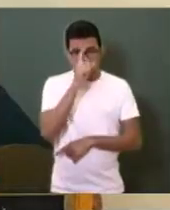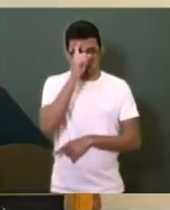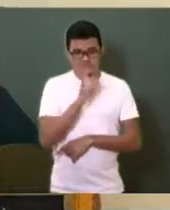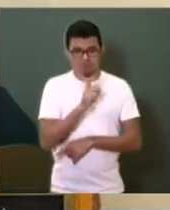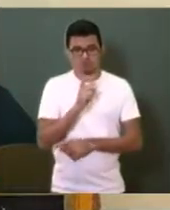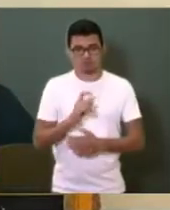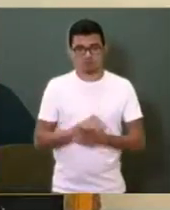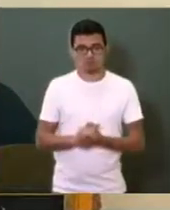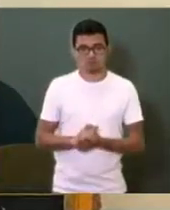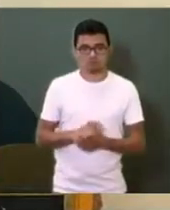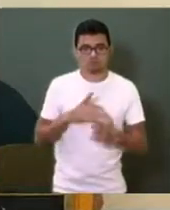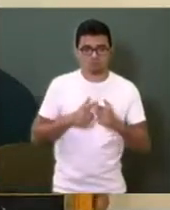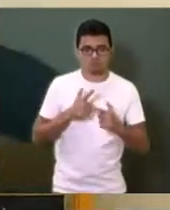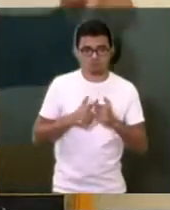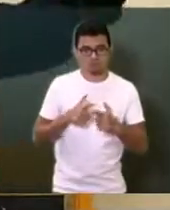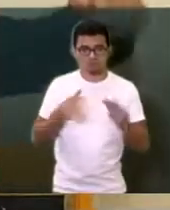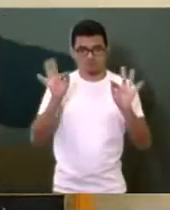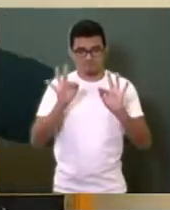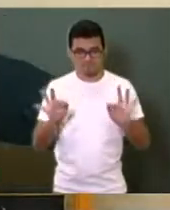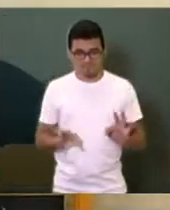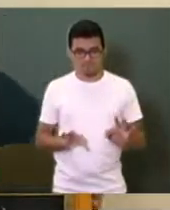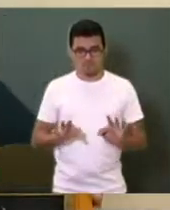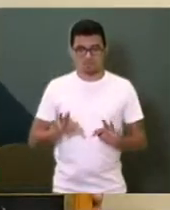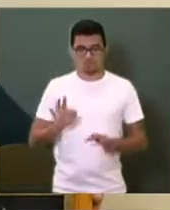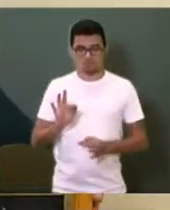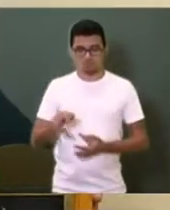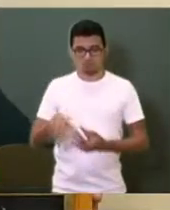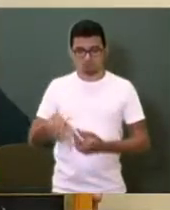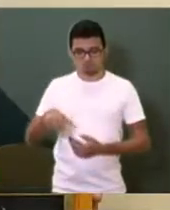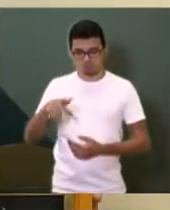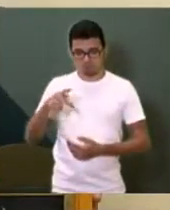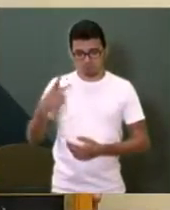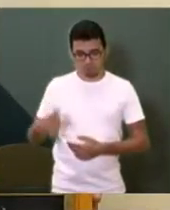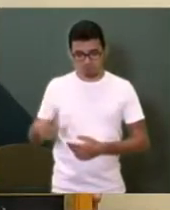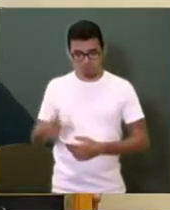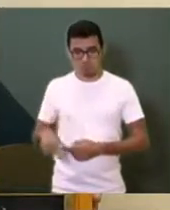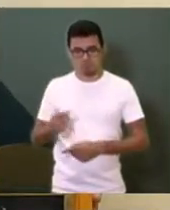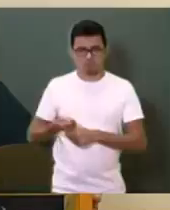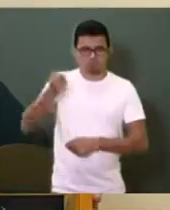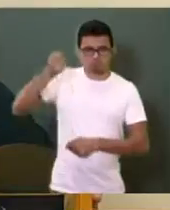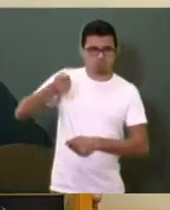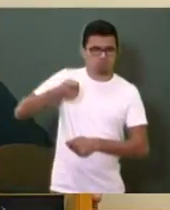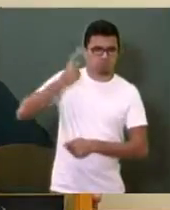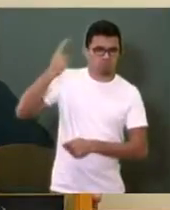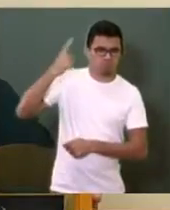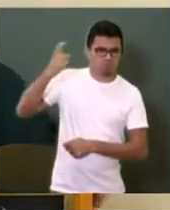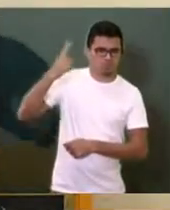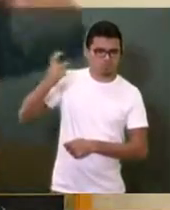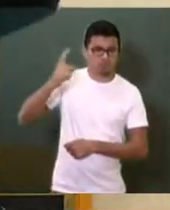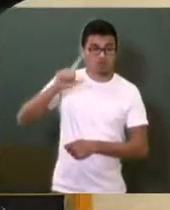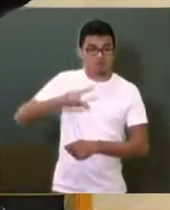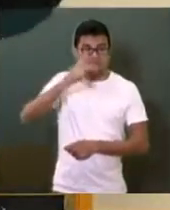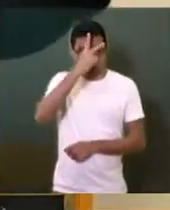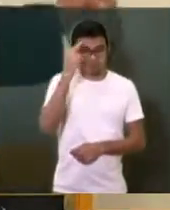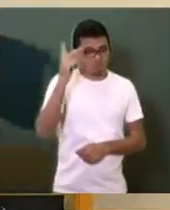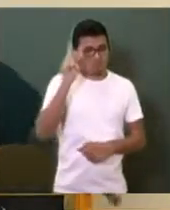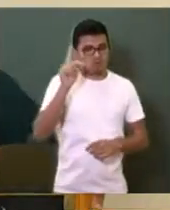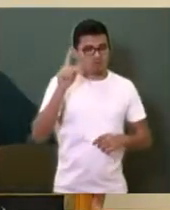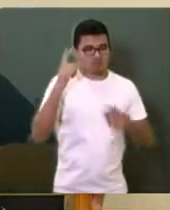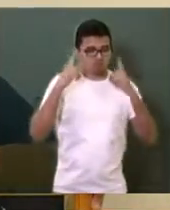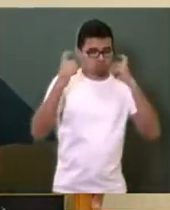porque a felicidade de um saque soltando fogos é o inferno de muita pessoa ao